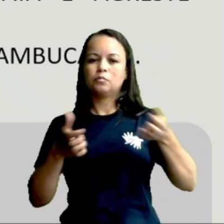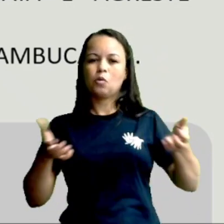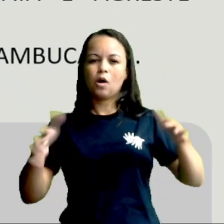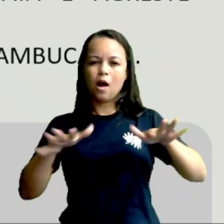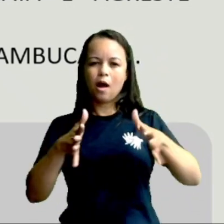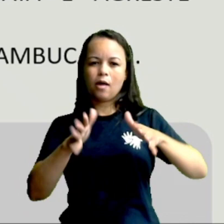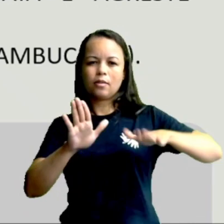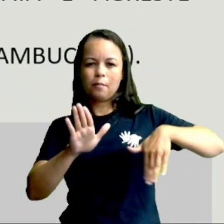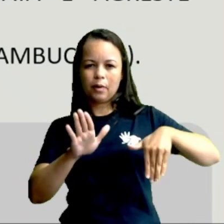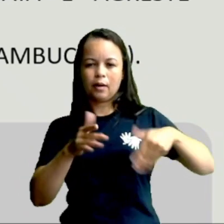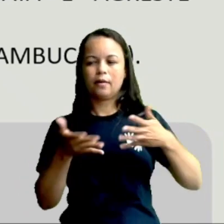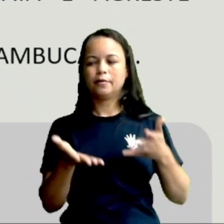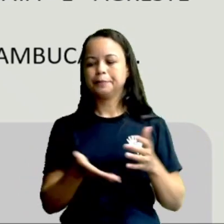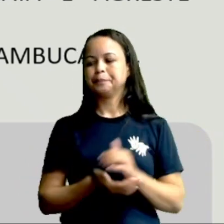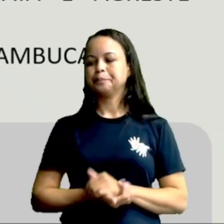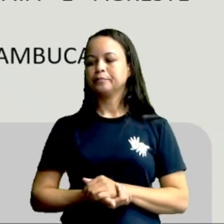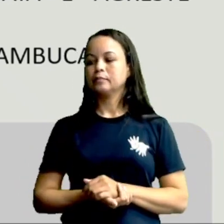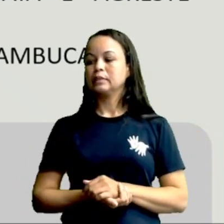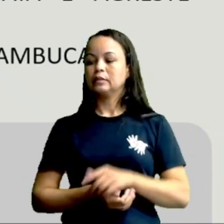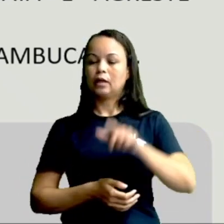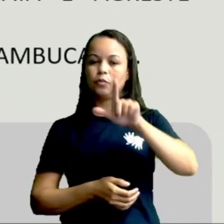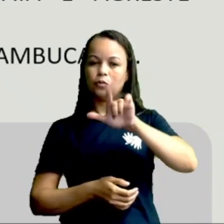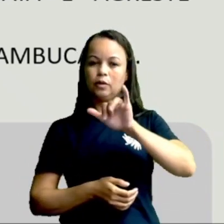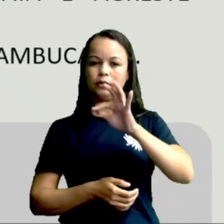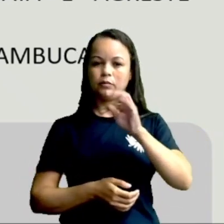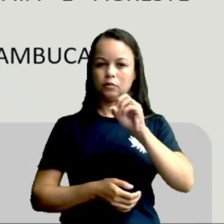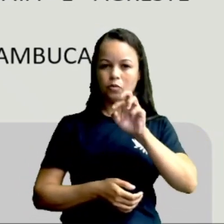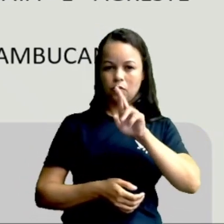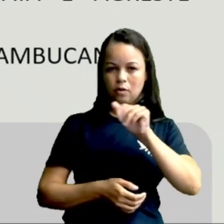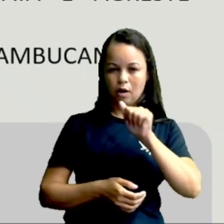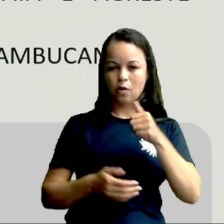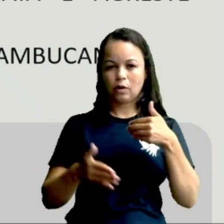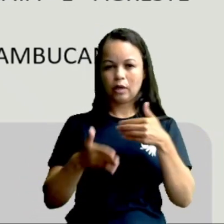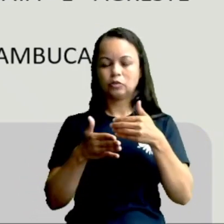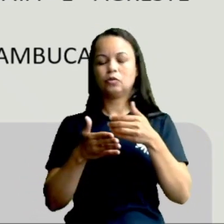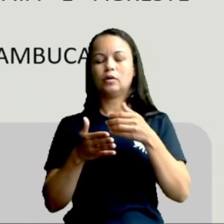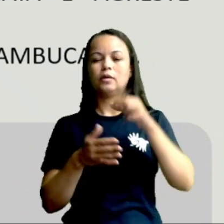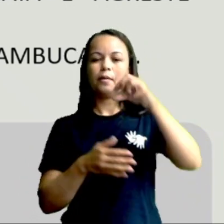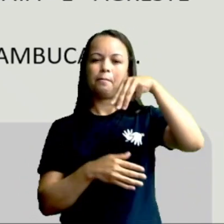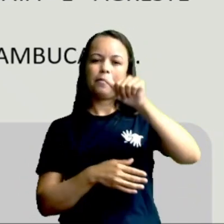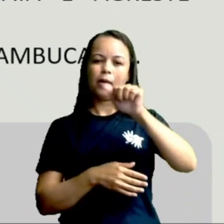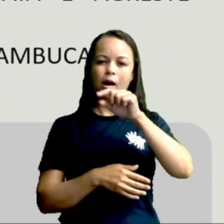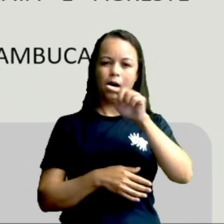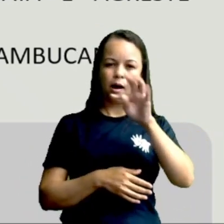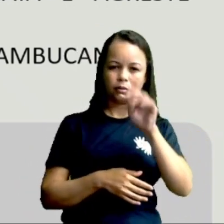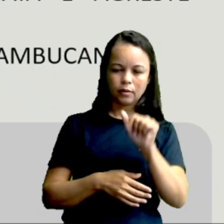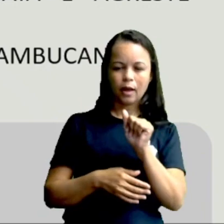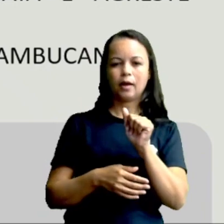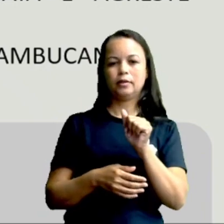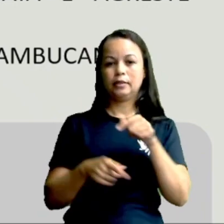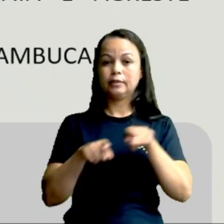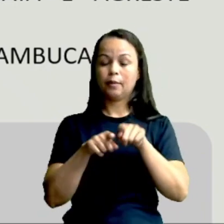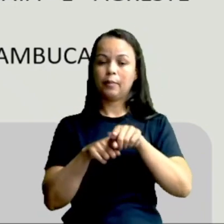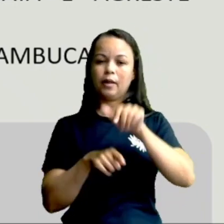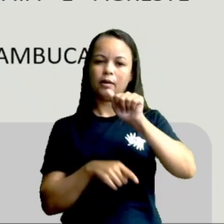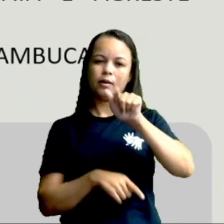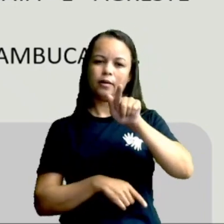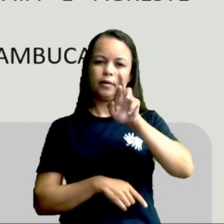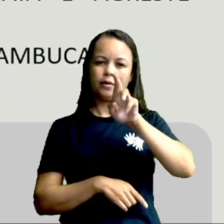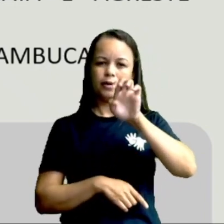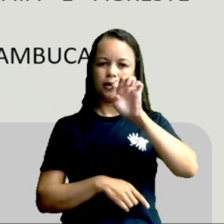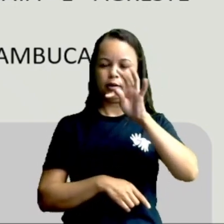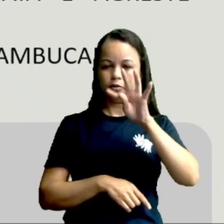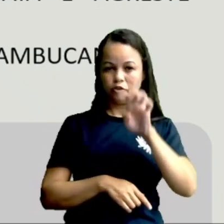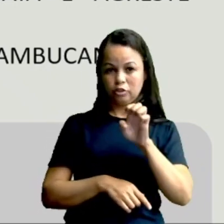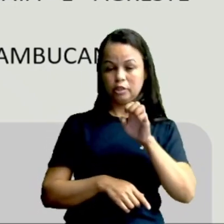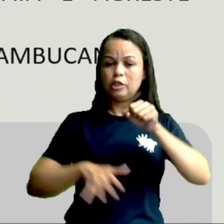assim. O planalto, que pega aí a parte da zona da mata e do agreste. E as depressões que eu vou encontrar no